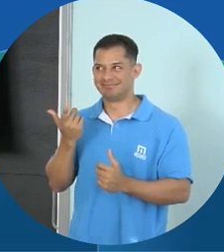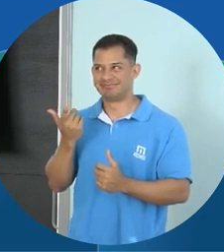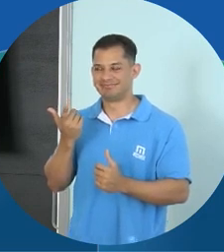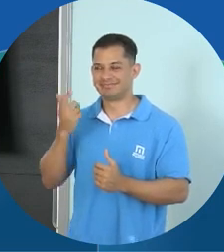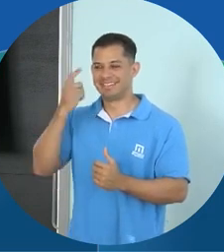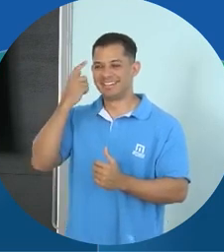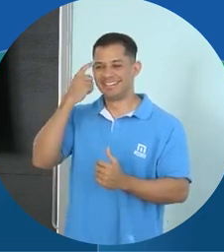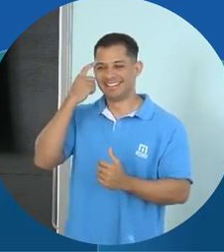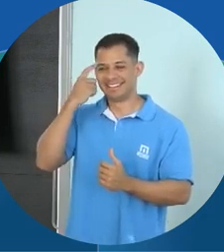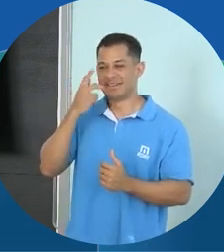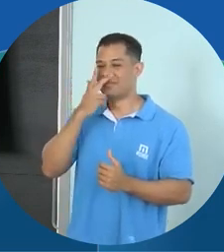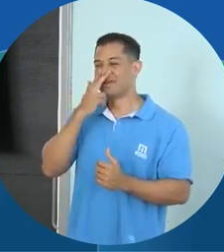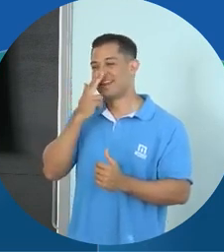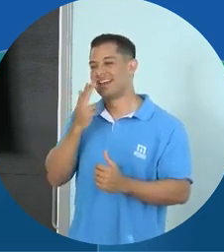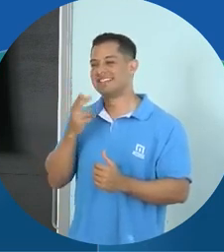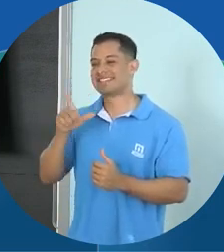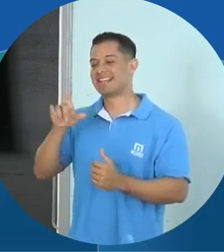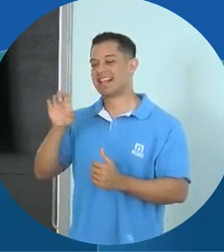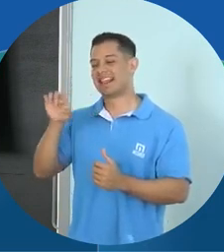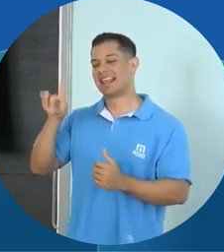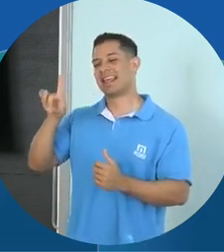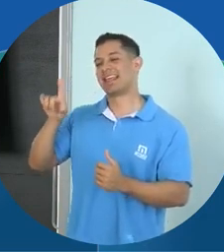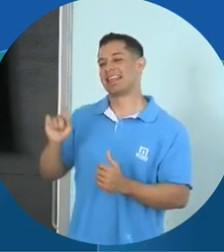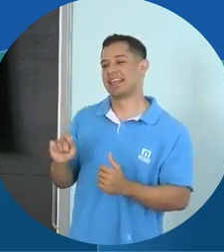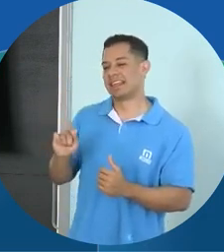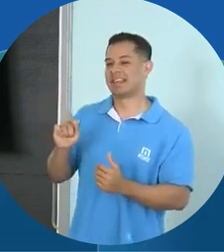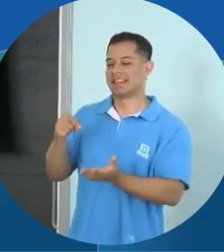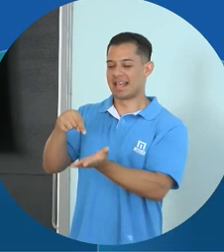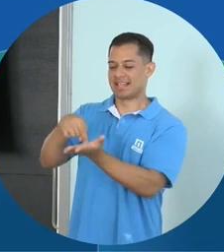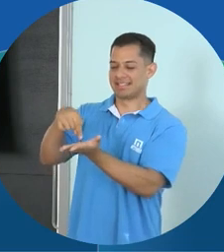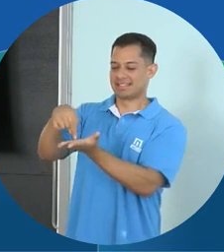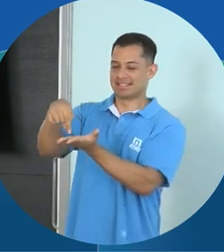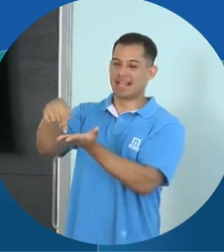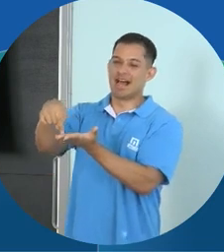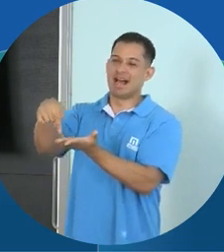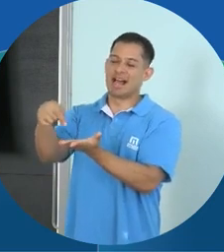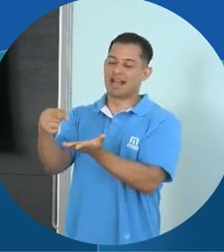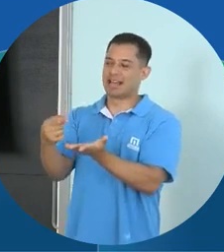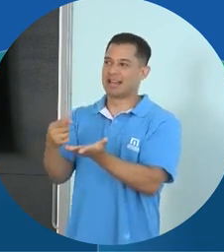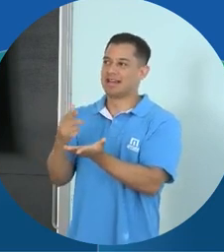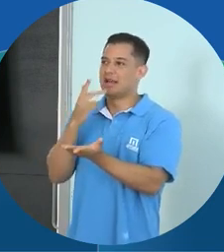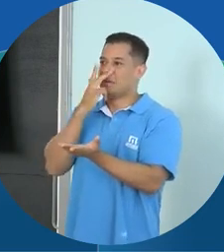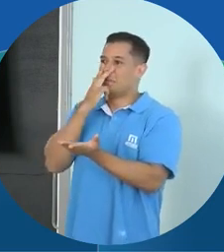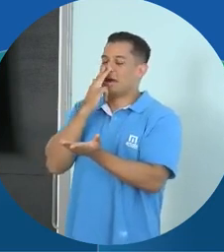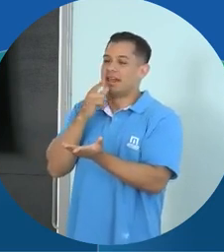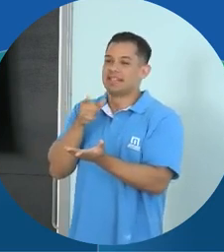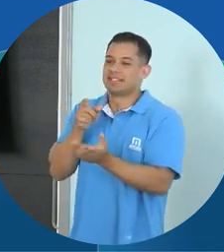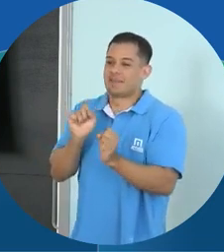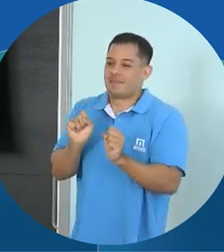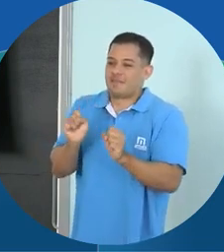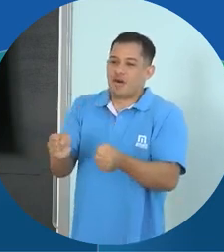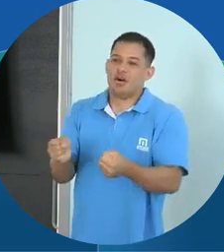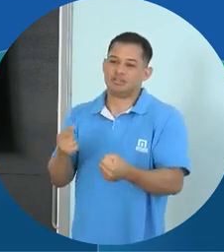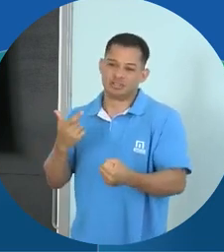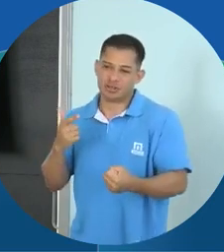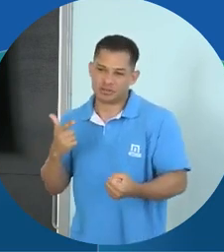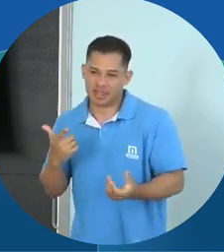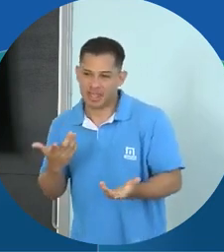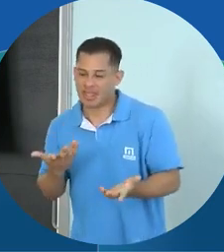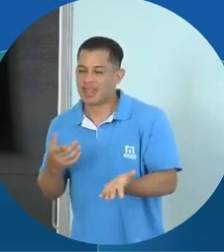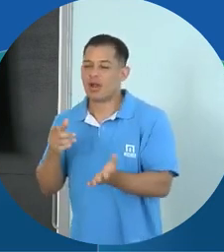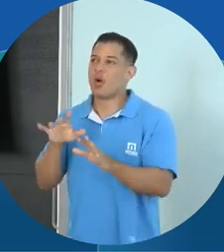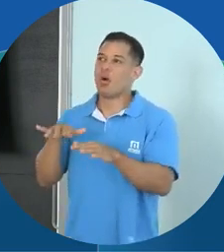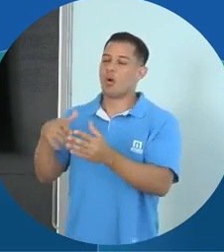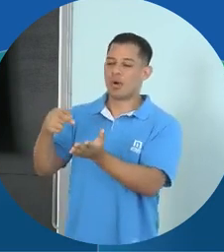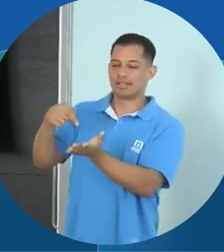lenda urbana, né? Vamos falar, né? Que é uma estaca muito esbelta, que ela não se dá a esforços pesados, ou que ela não se